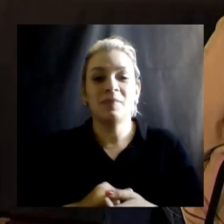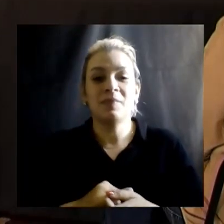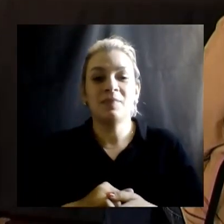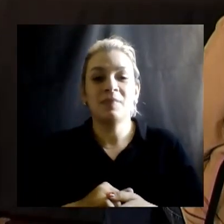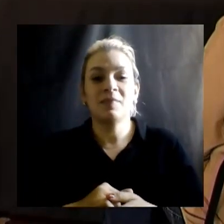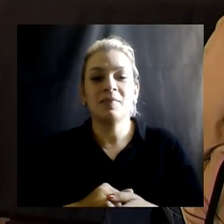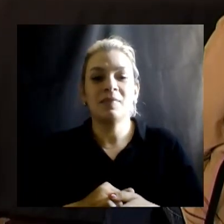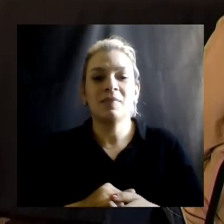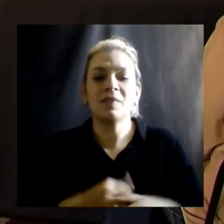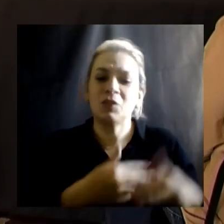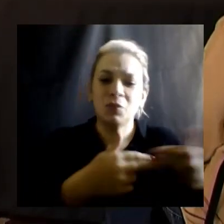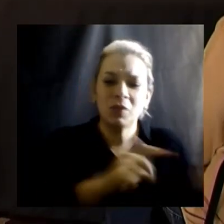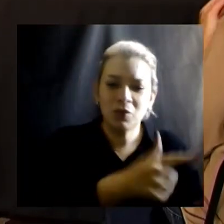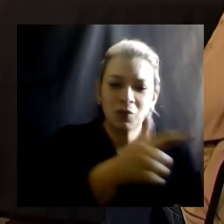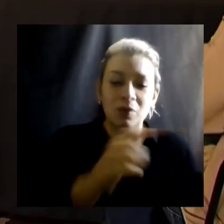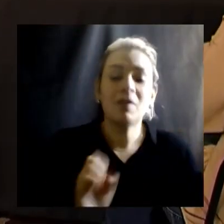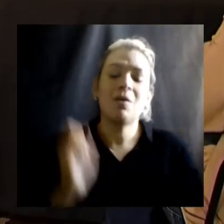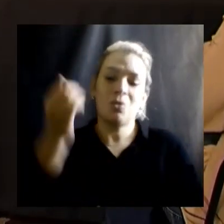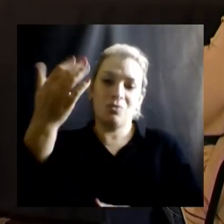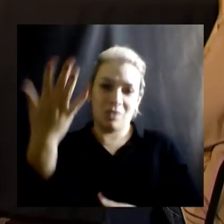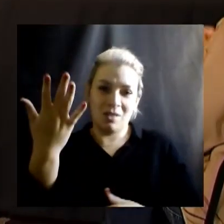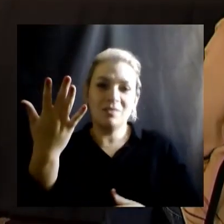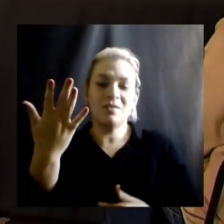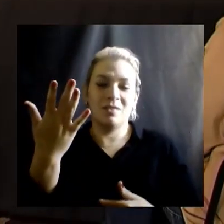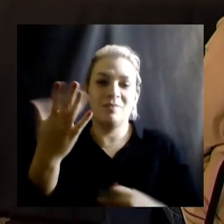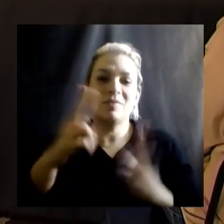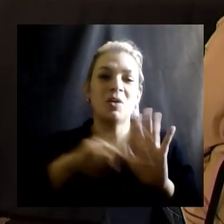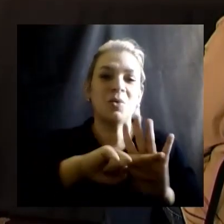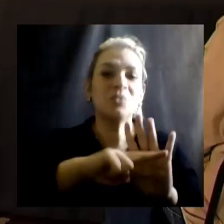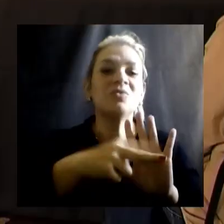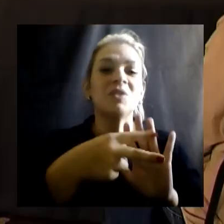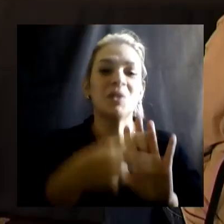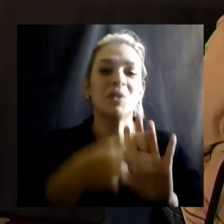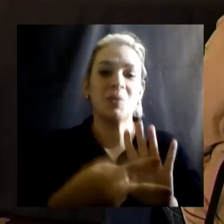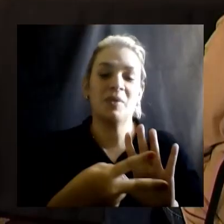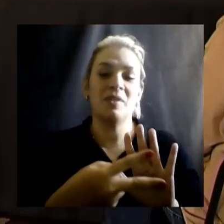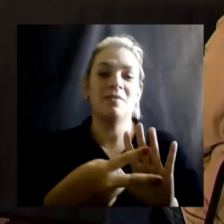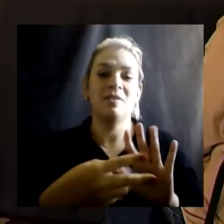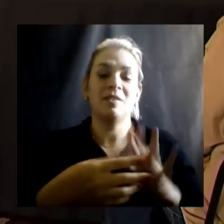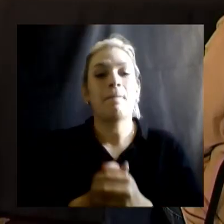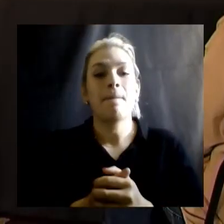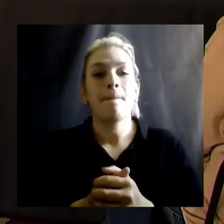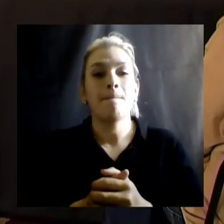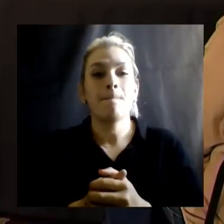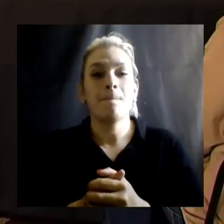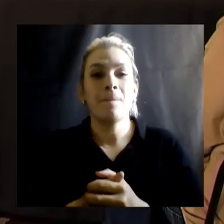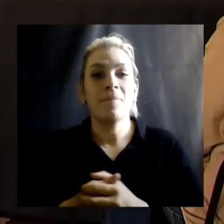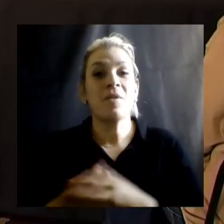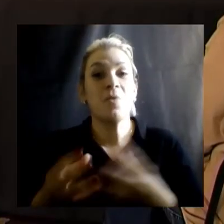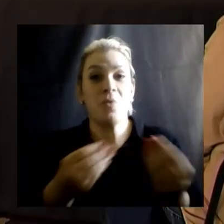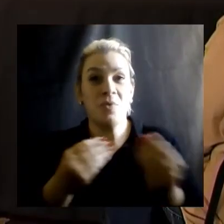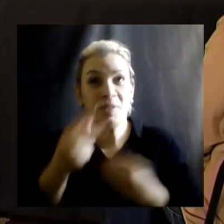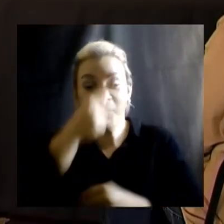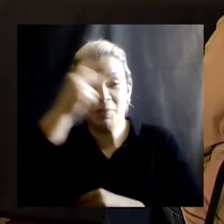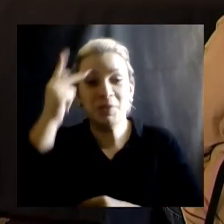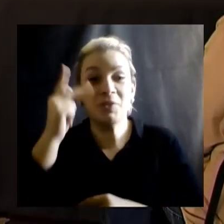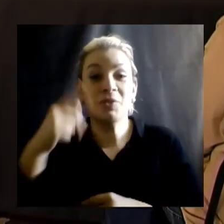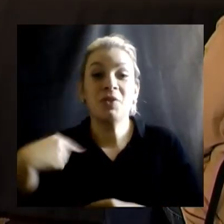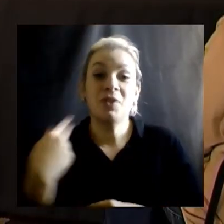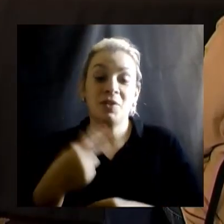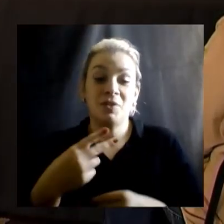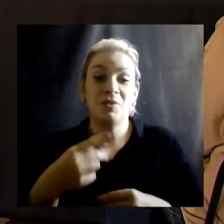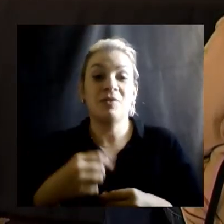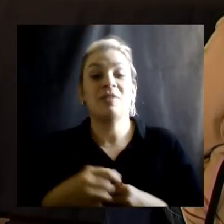acredita, as pessoas que acreditam no mesmo que a gente, elas seguem a gente. E olha quanta gente está seguindo a gente, que